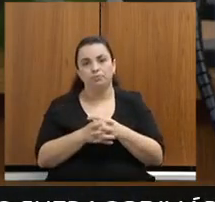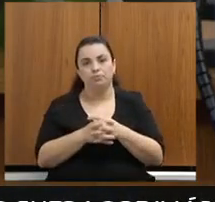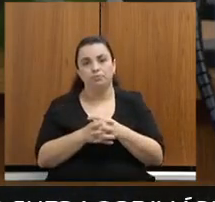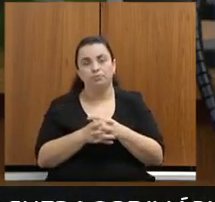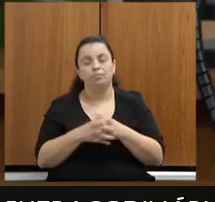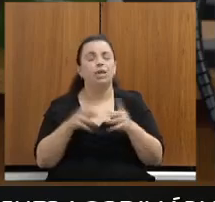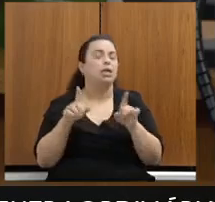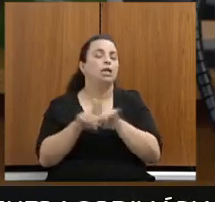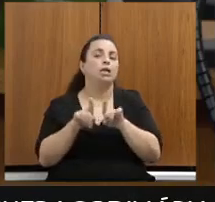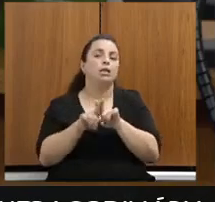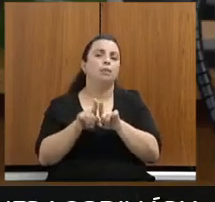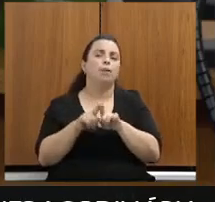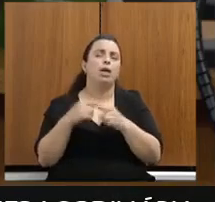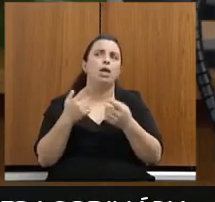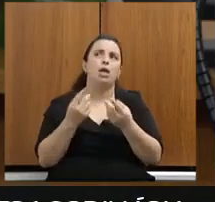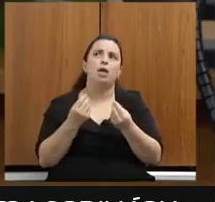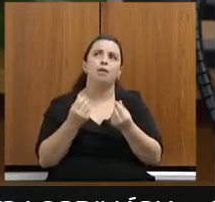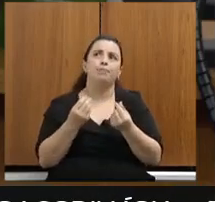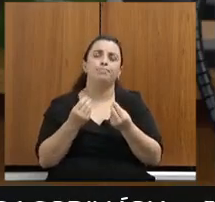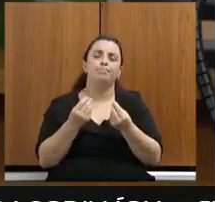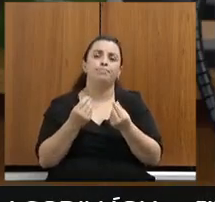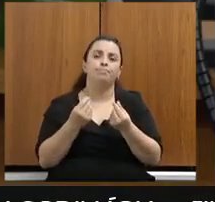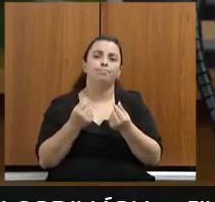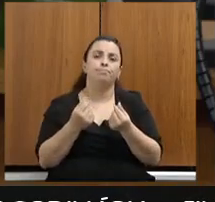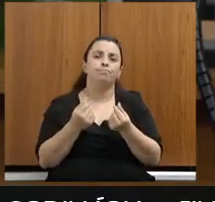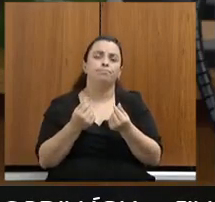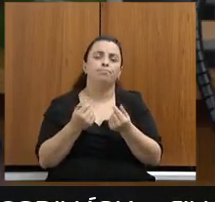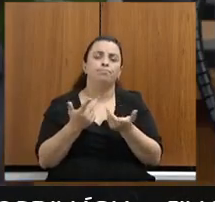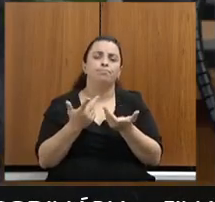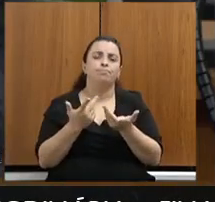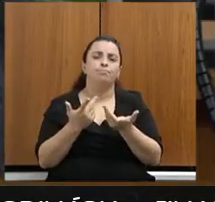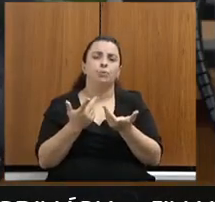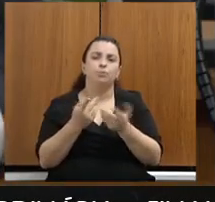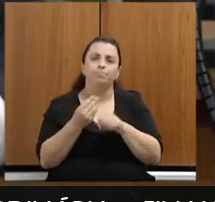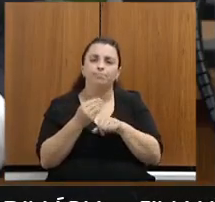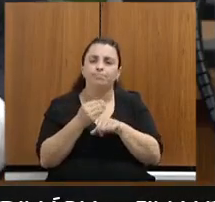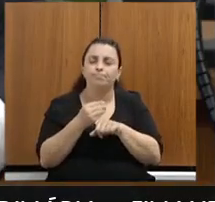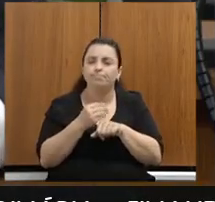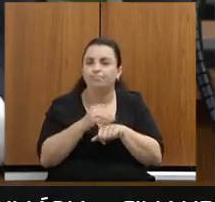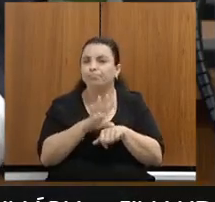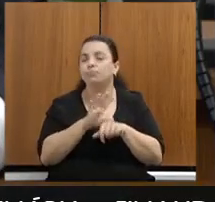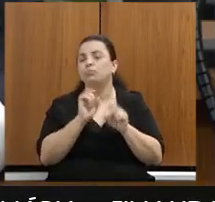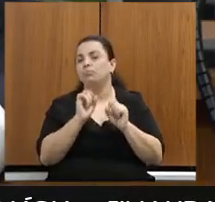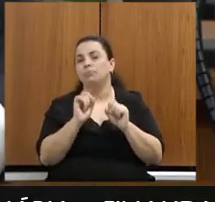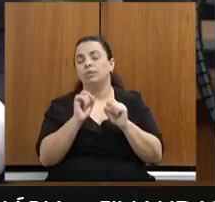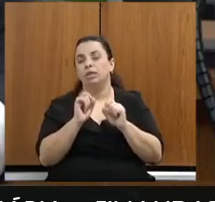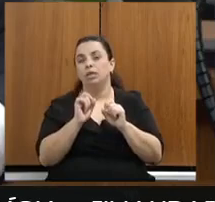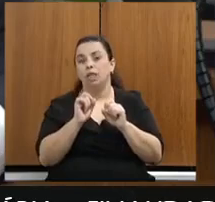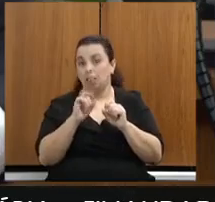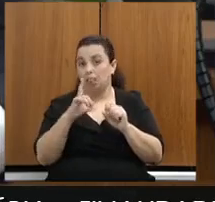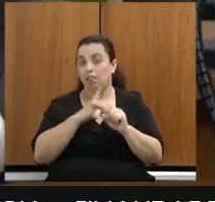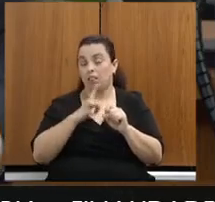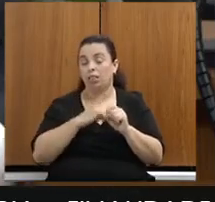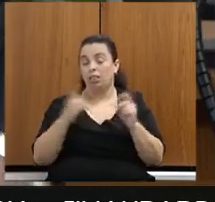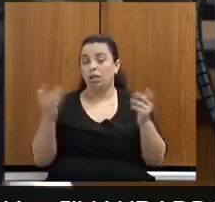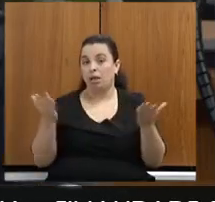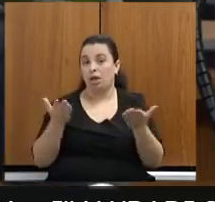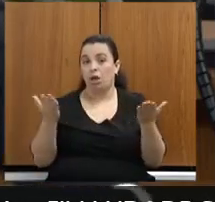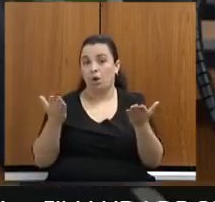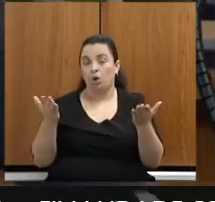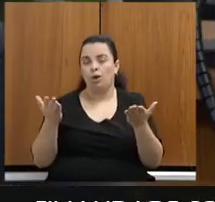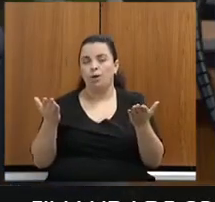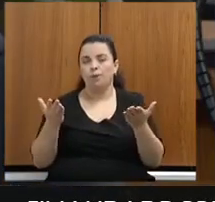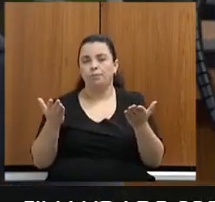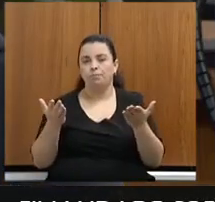uma um cuidado é nós estamos vivendo aí a o